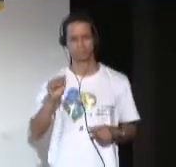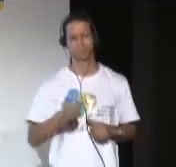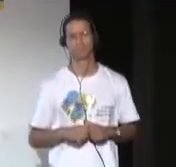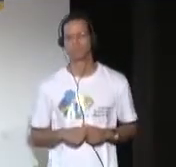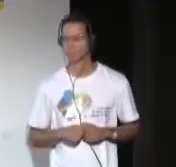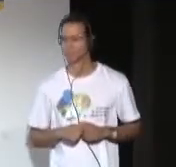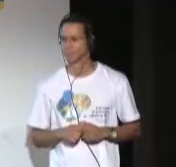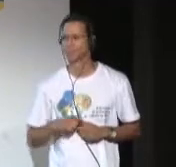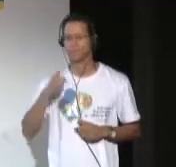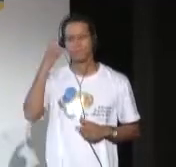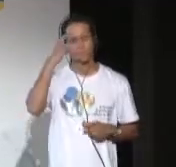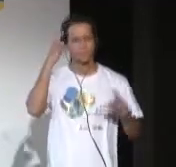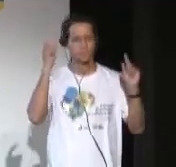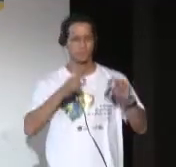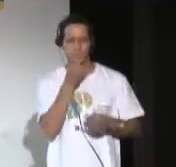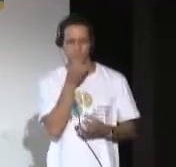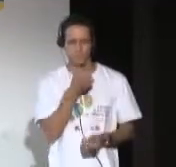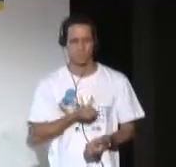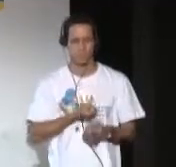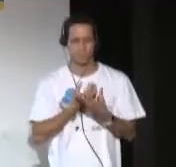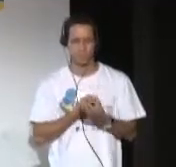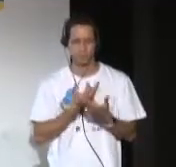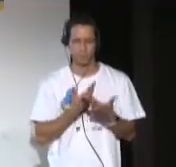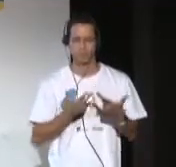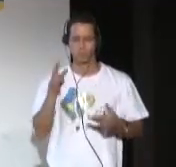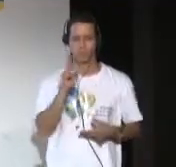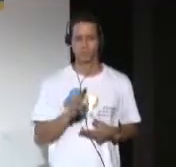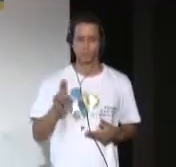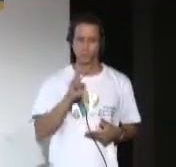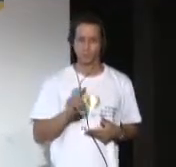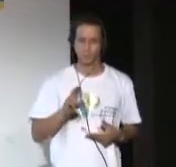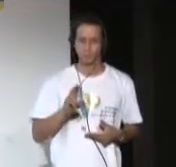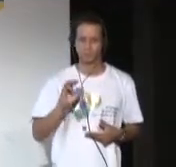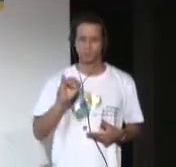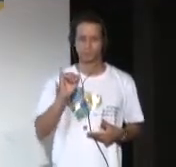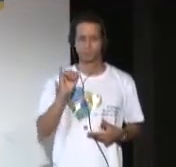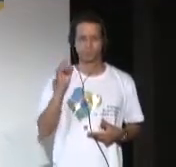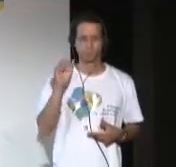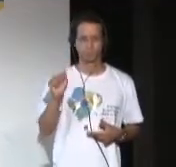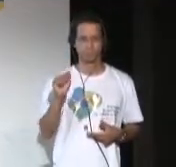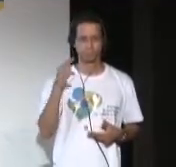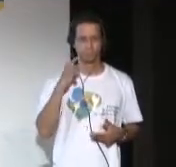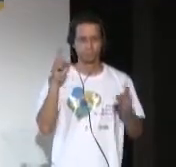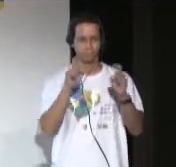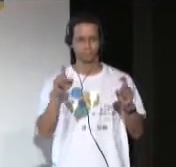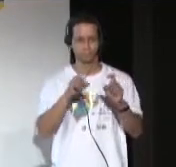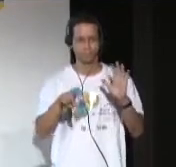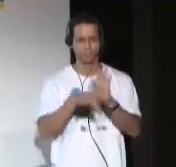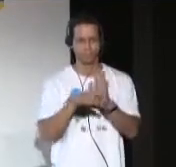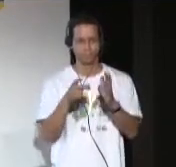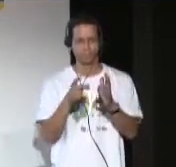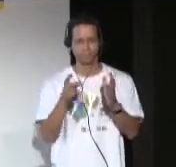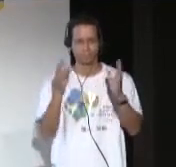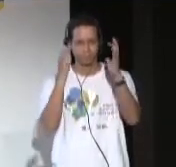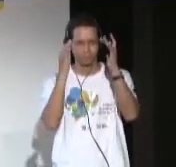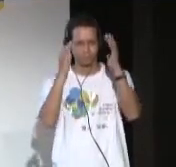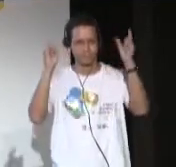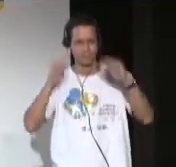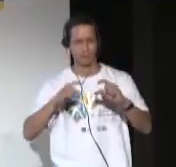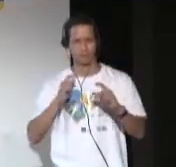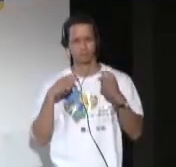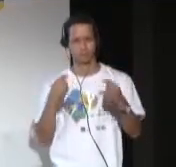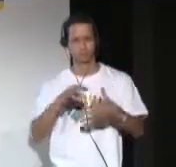Eu acredito que utilizando dados e utilizando inteligência artificial, nós vamos capacitar a liderança das escolas